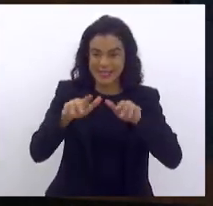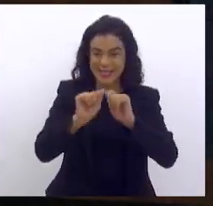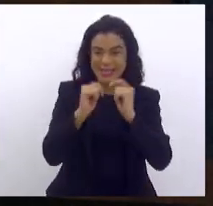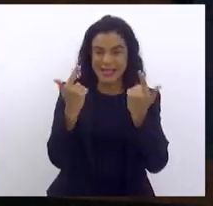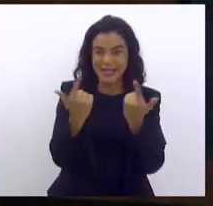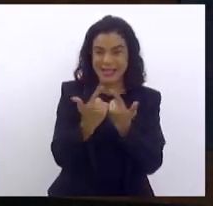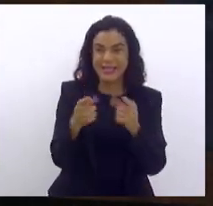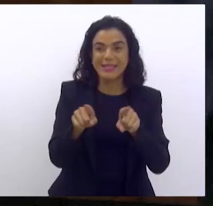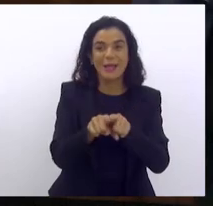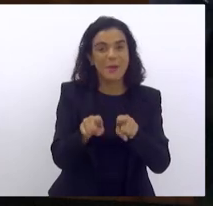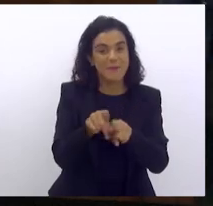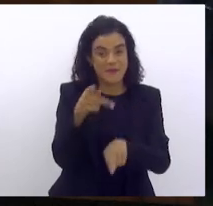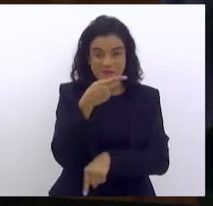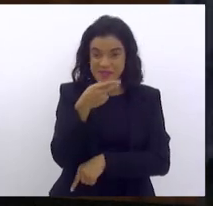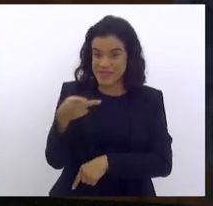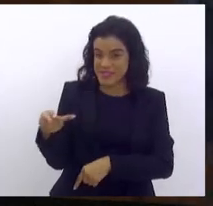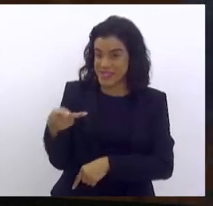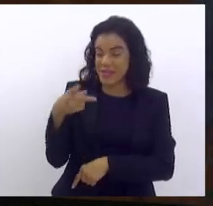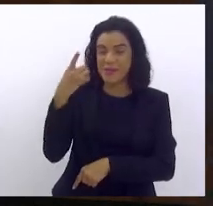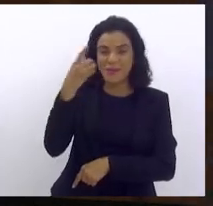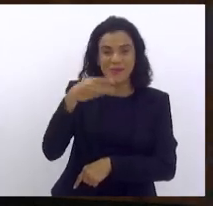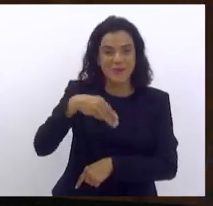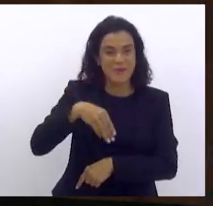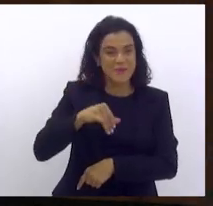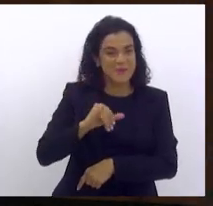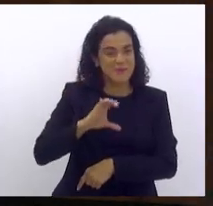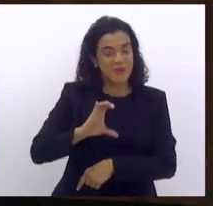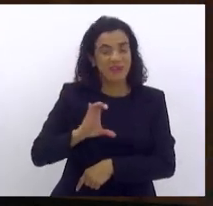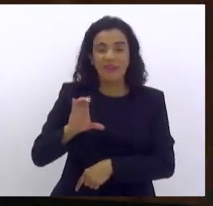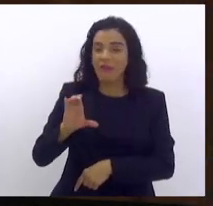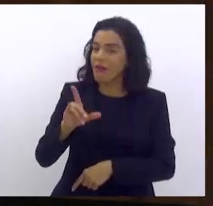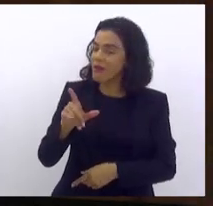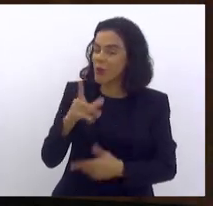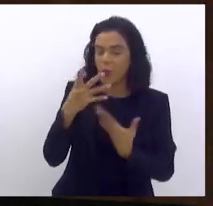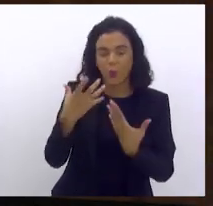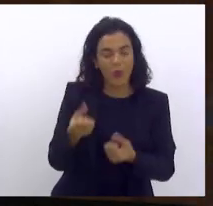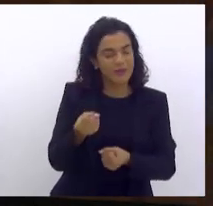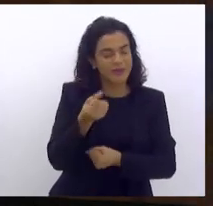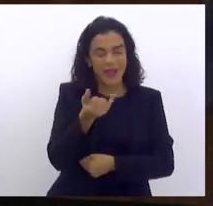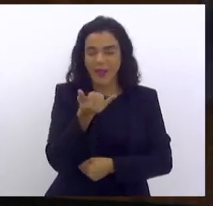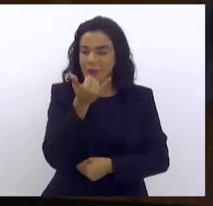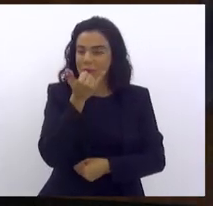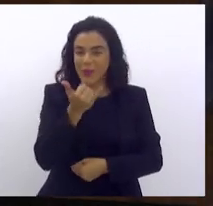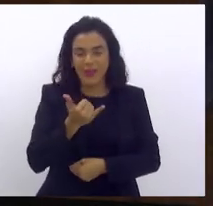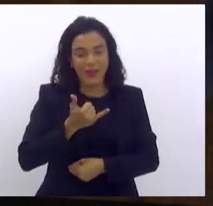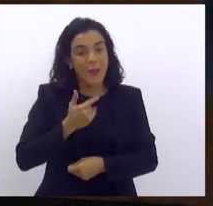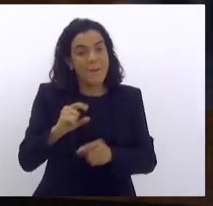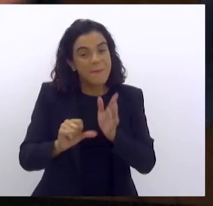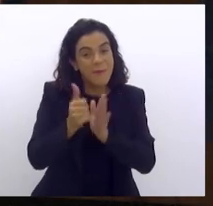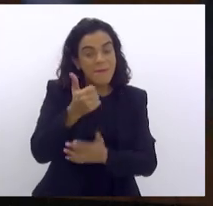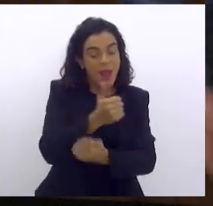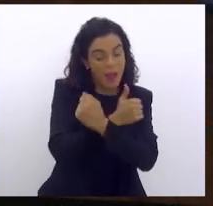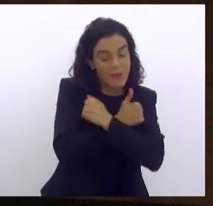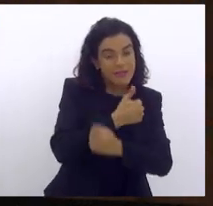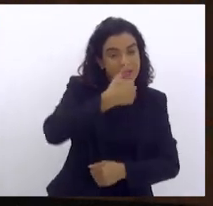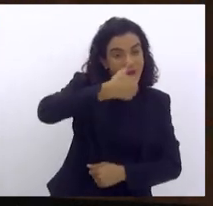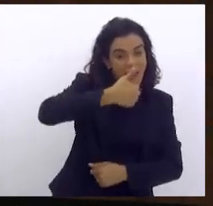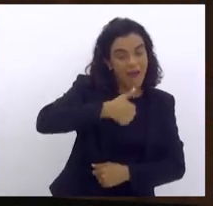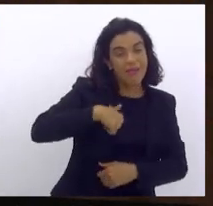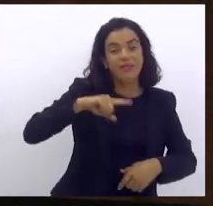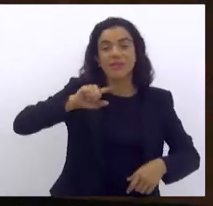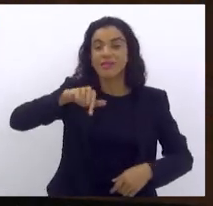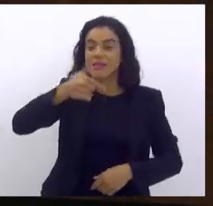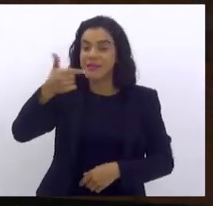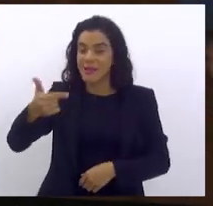ao deputado Carlos Mink, o que é imperdoável, porque ele primeiro tinha que ter passado lá para me dar um abraço, depois visitar o